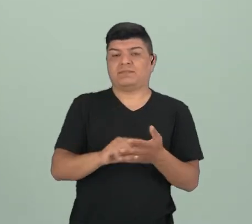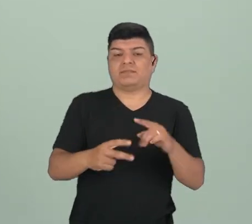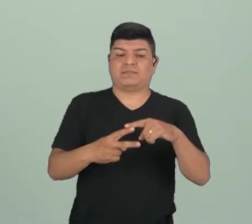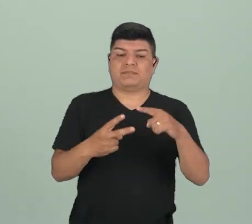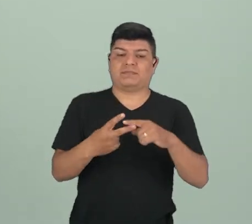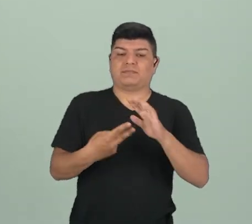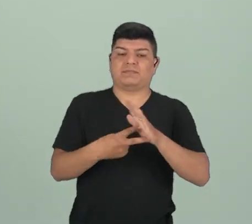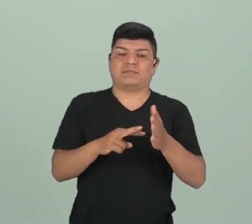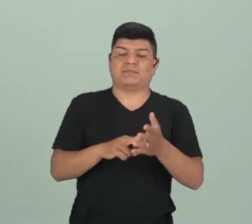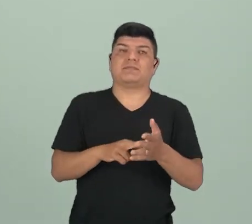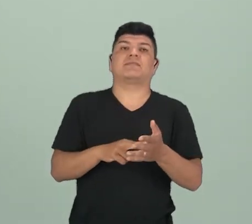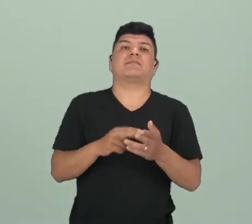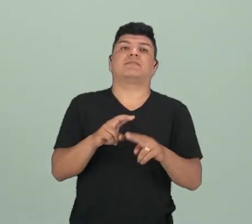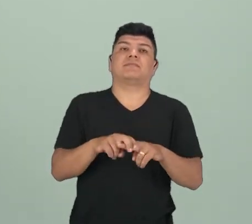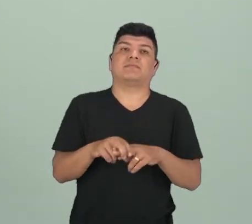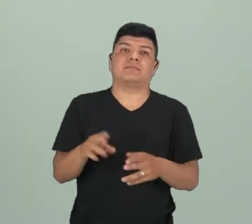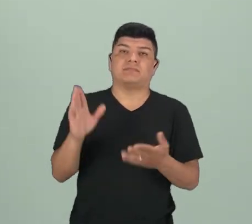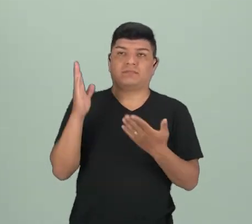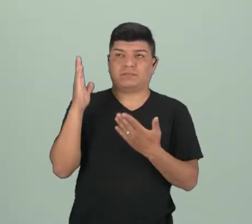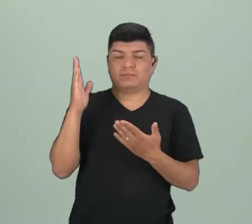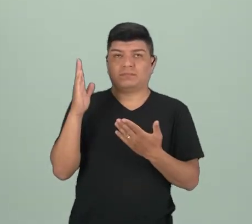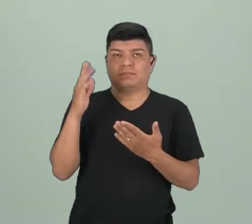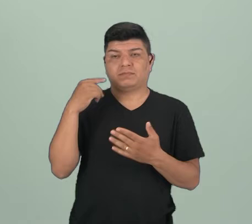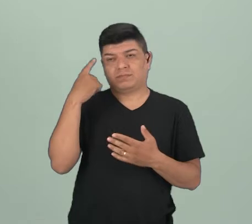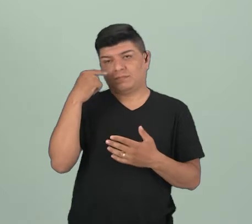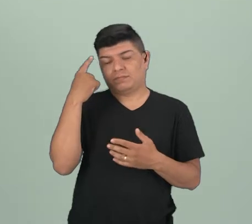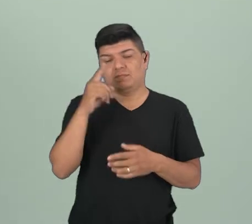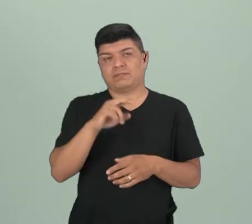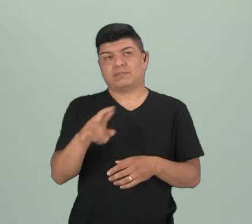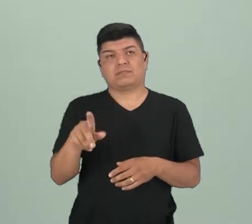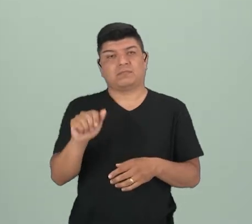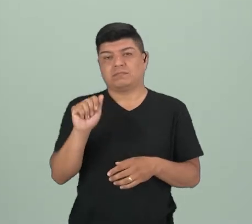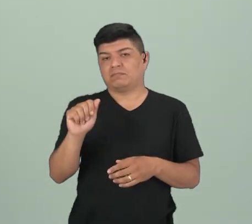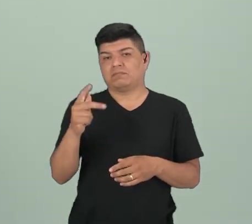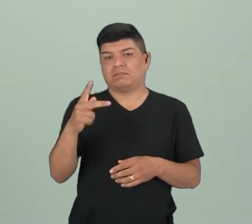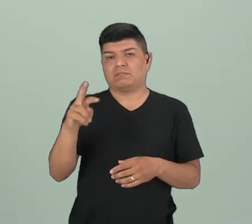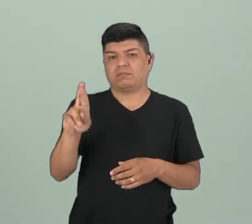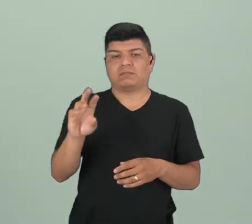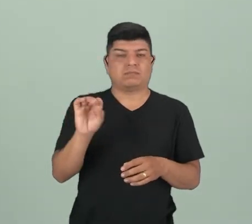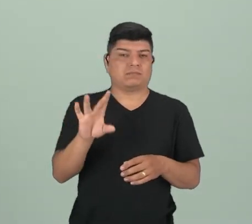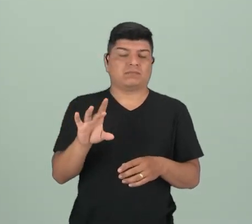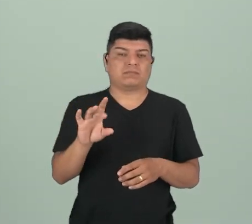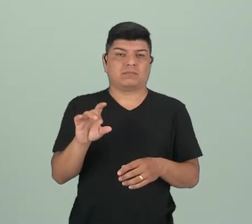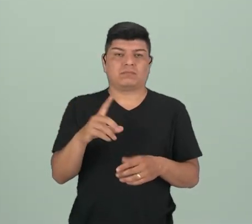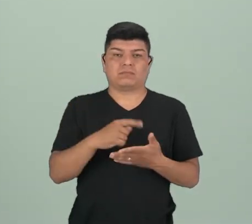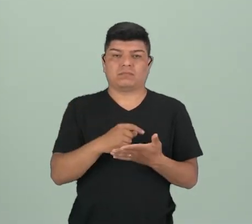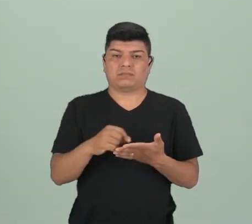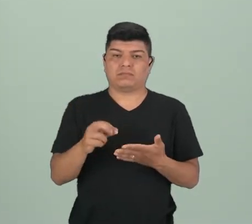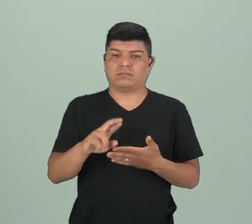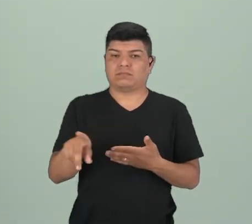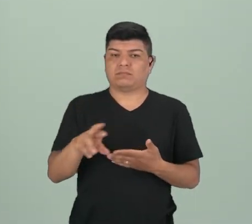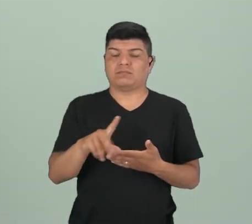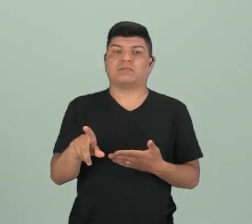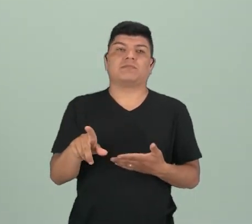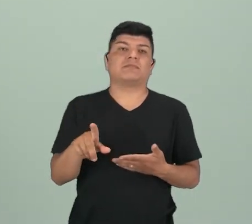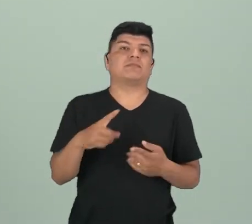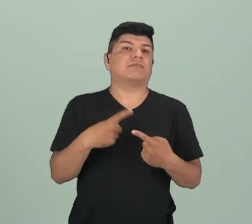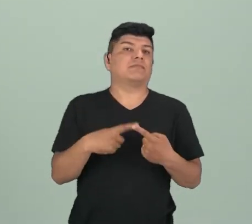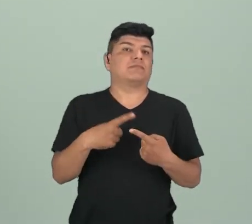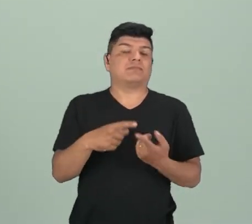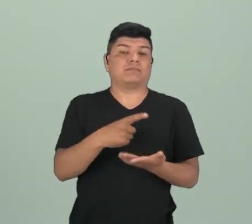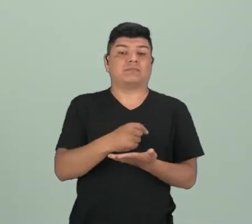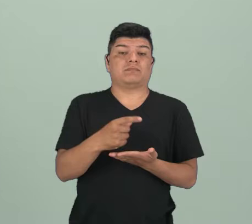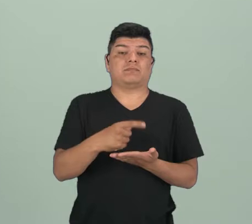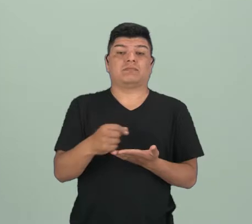funções sintáticas. Nesse caso aqui, o espanhol não, galerinha. Esse a aqui ele é preposição, não é artículo, tá? Não é artículo, porque o